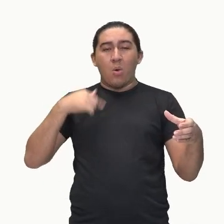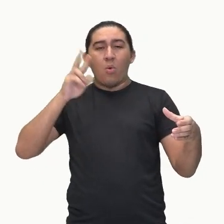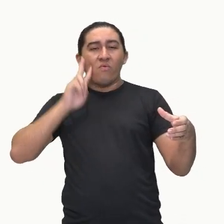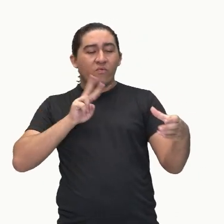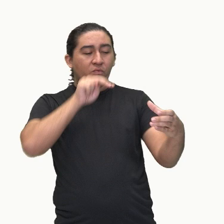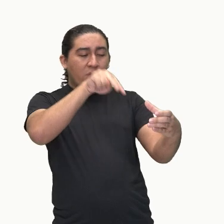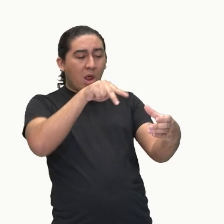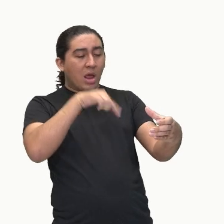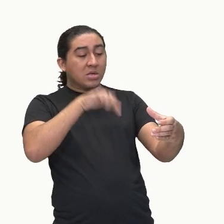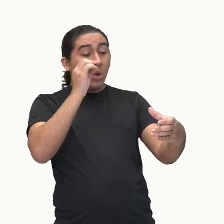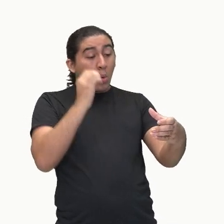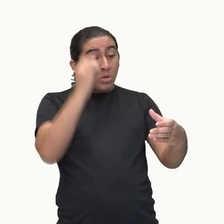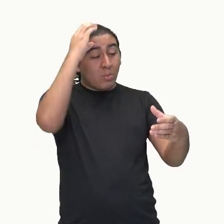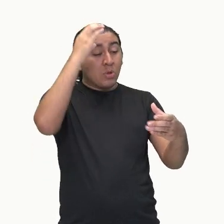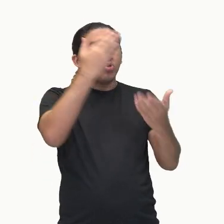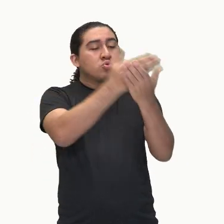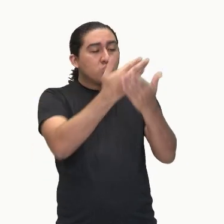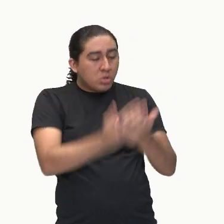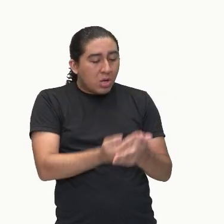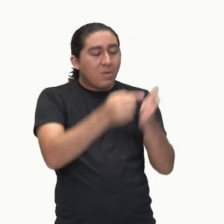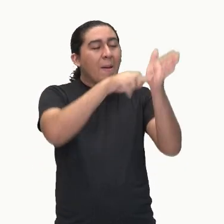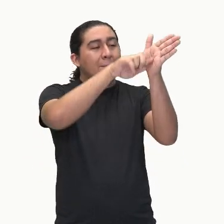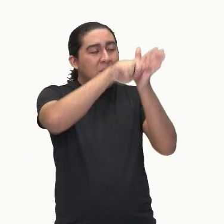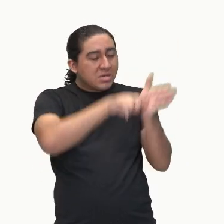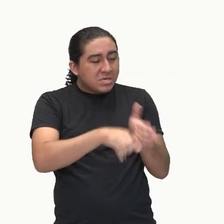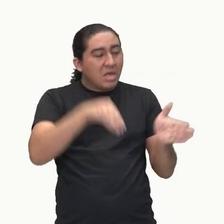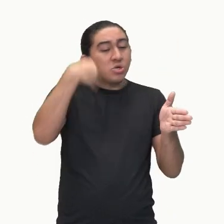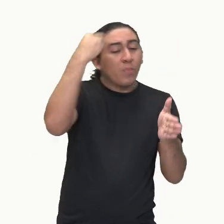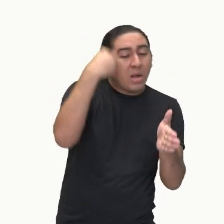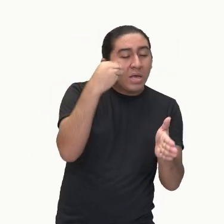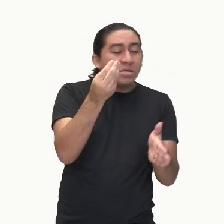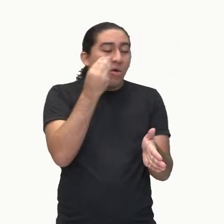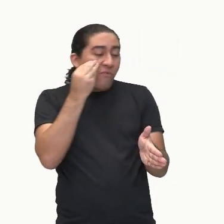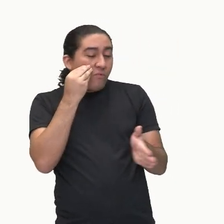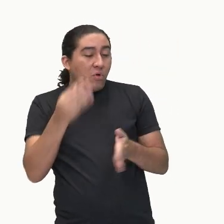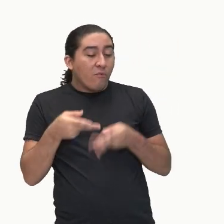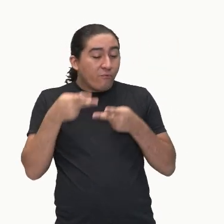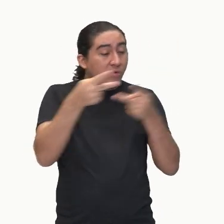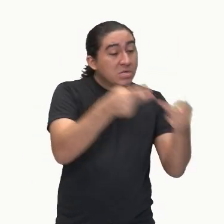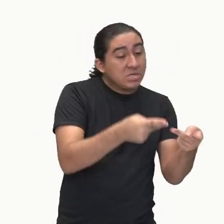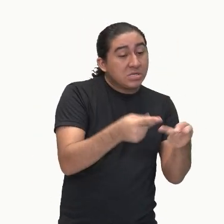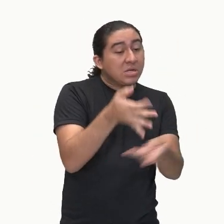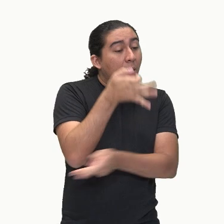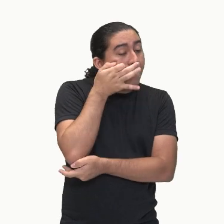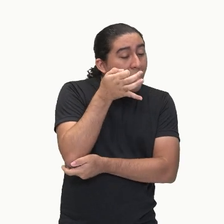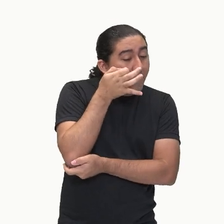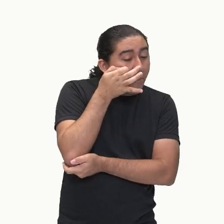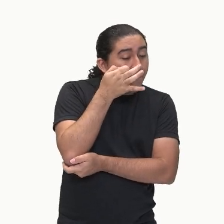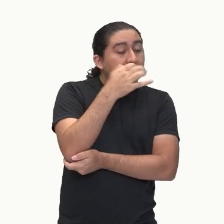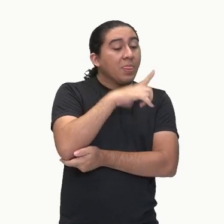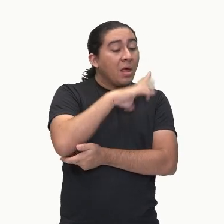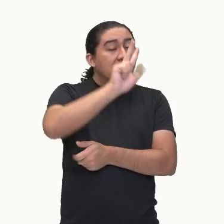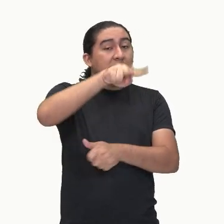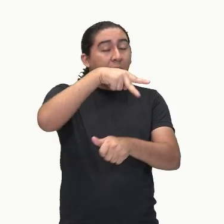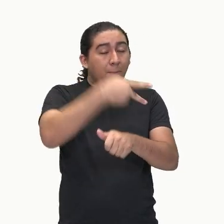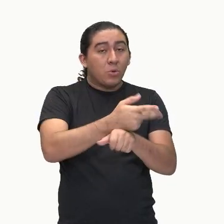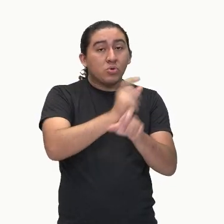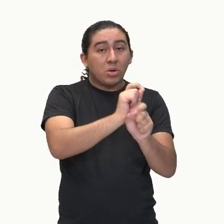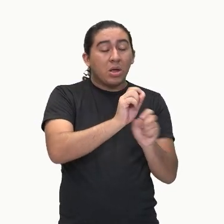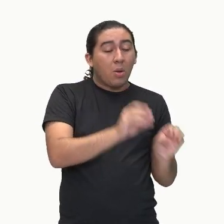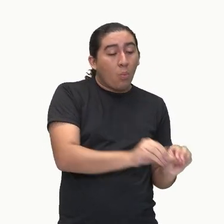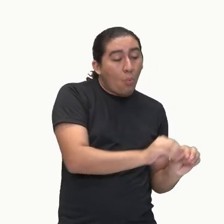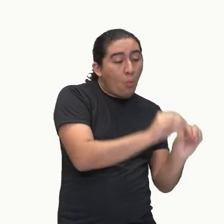aquele conhecimento, estudando, vivenciando, tendo a pesquisa de campo, como a gente diz, passando ali